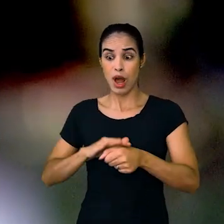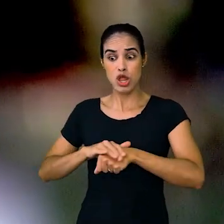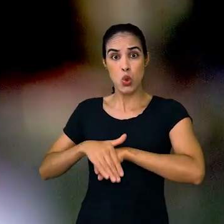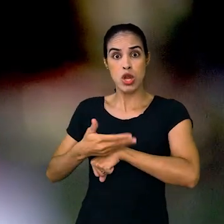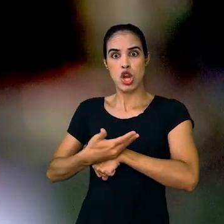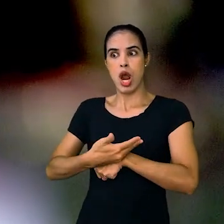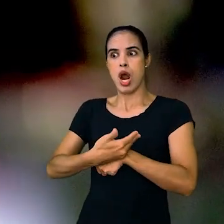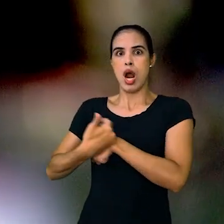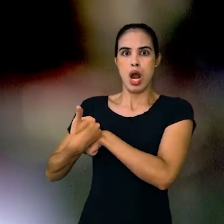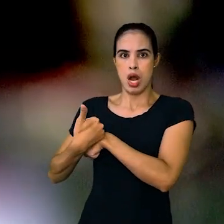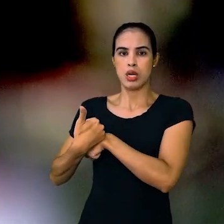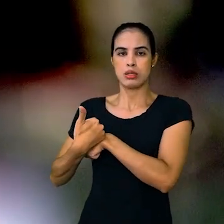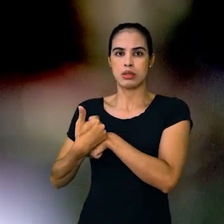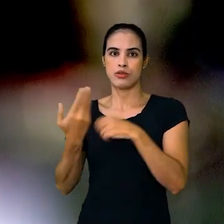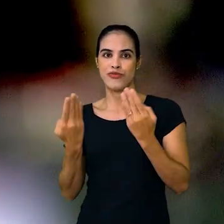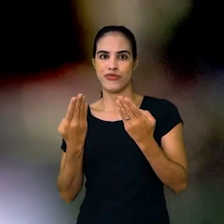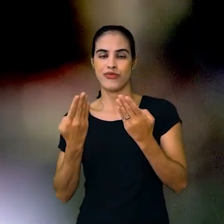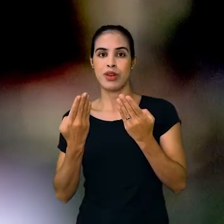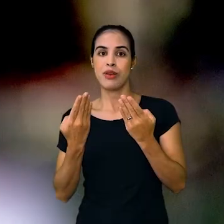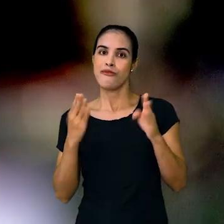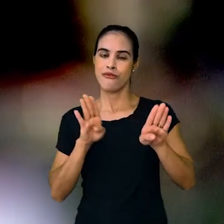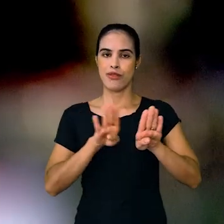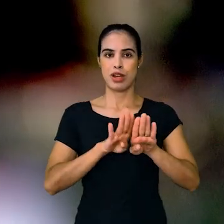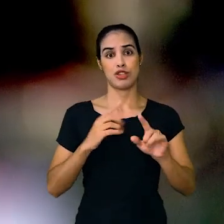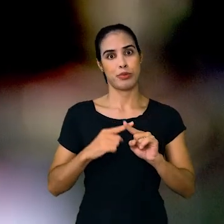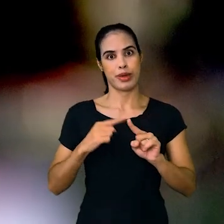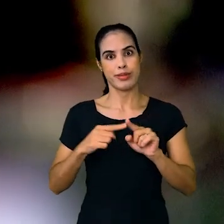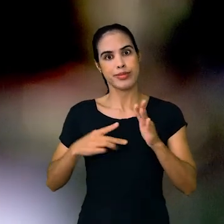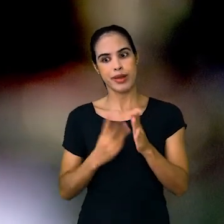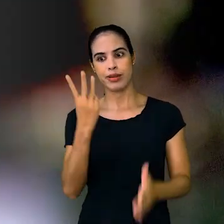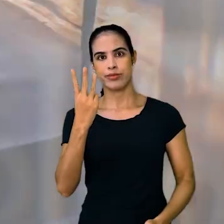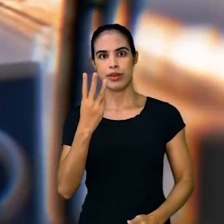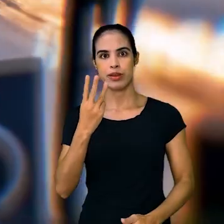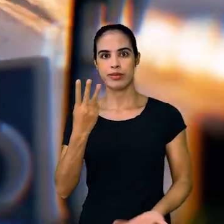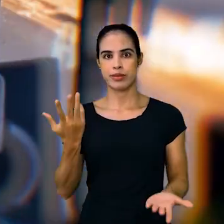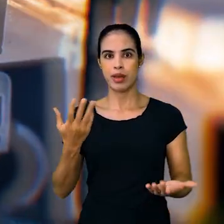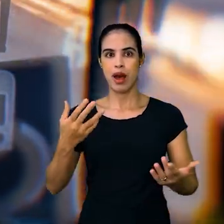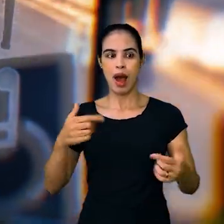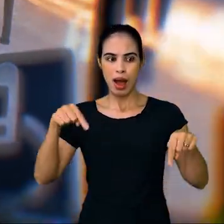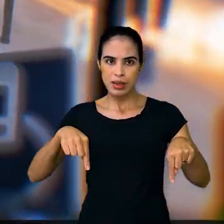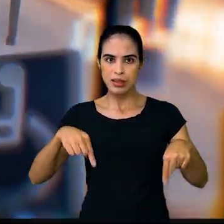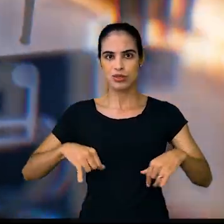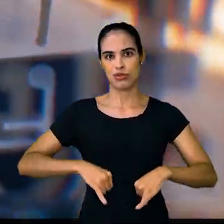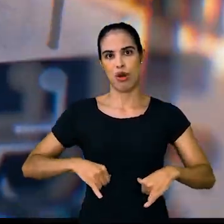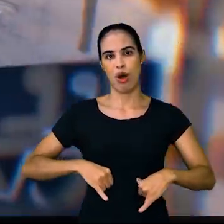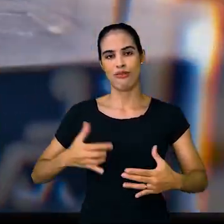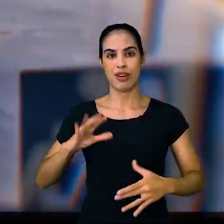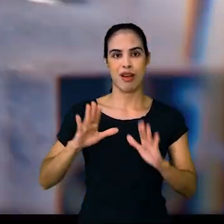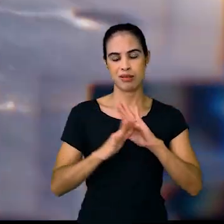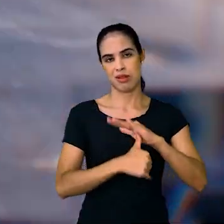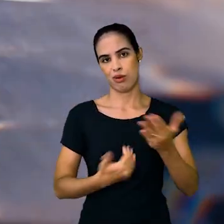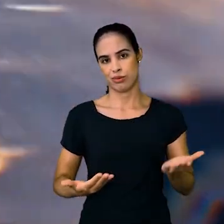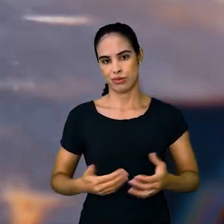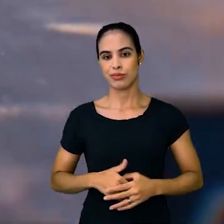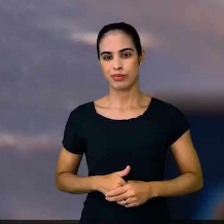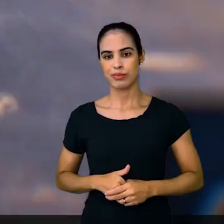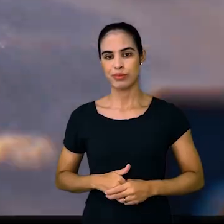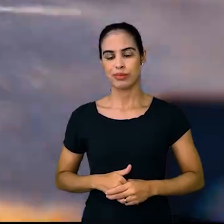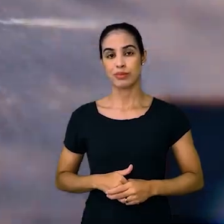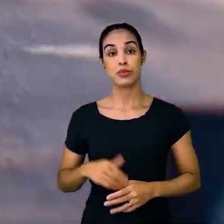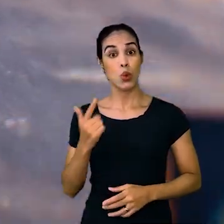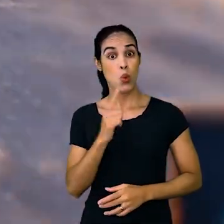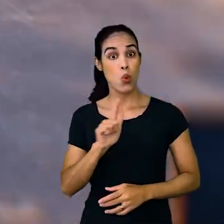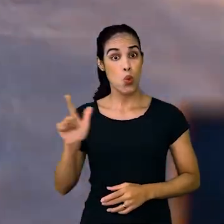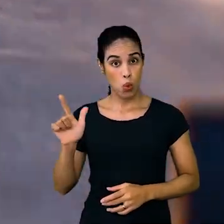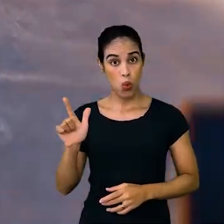de medo mesmo, que não tem segurança nenhuma. 3ª vez já. Outra categoria frequentemente